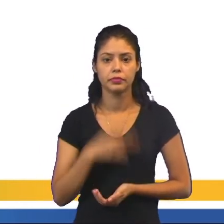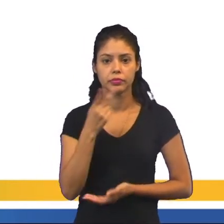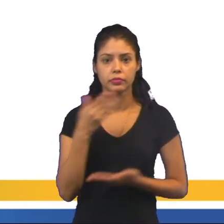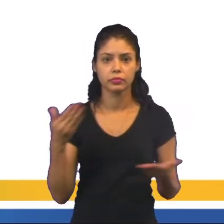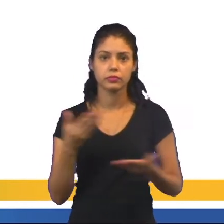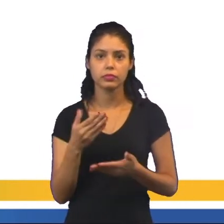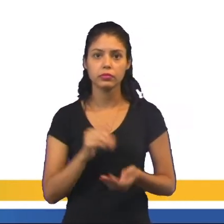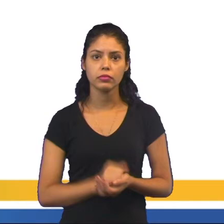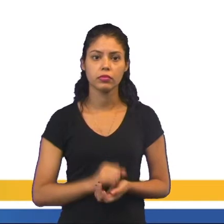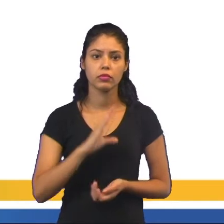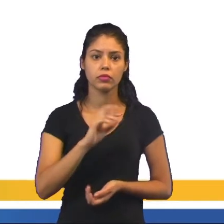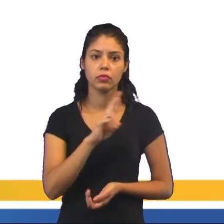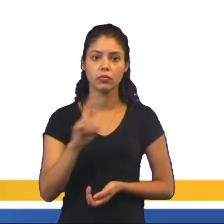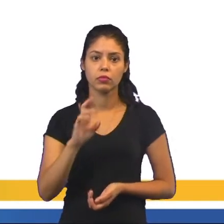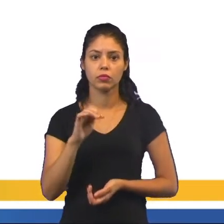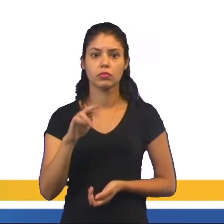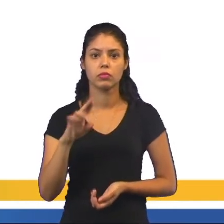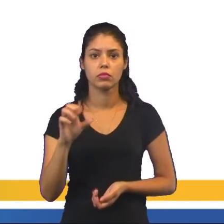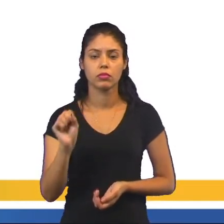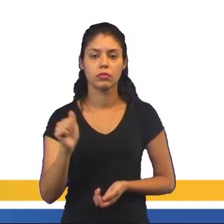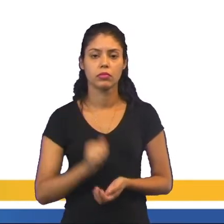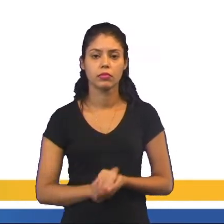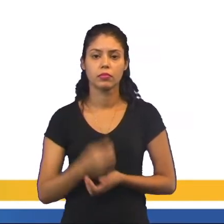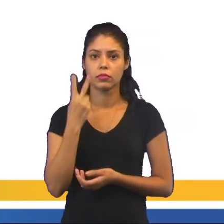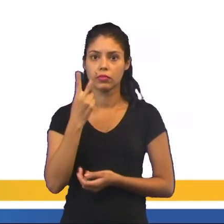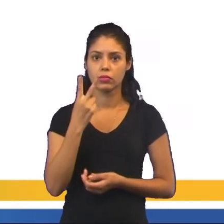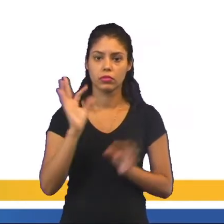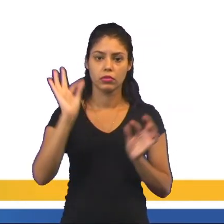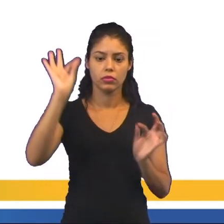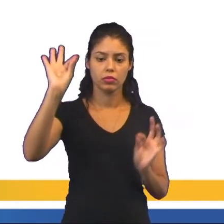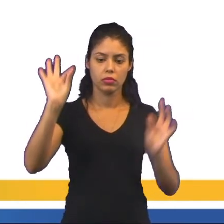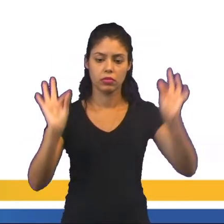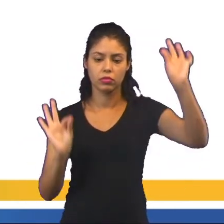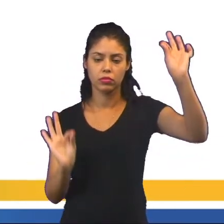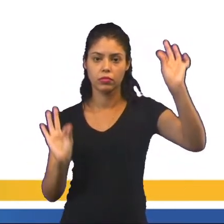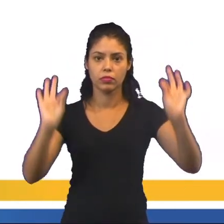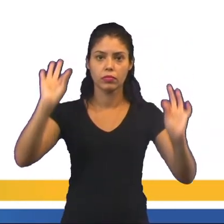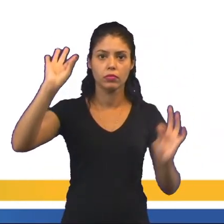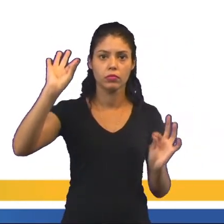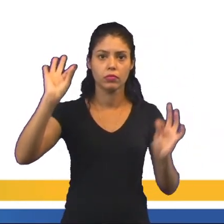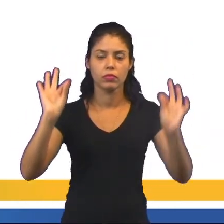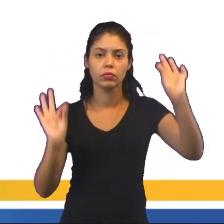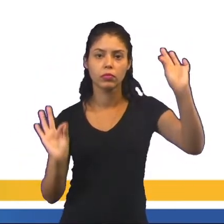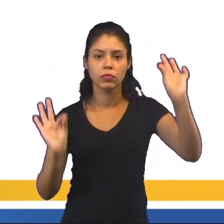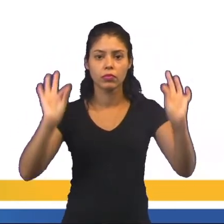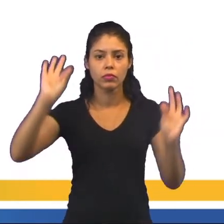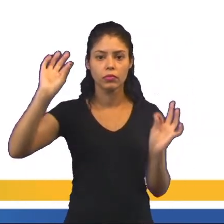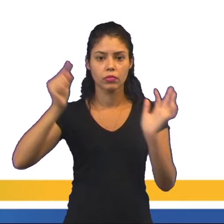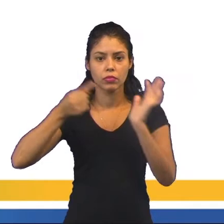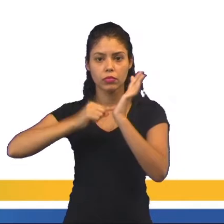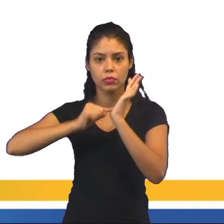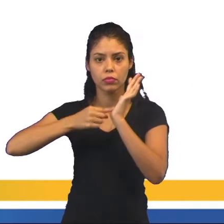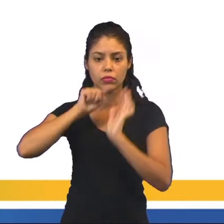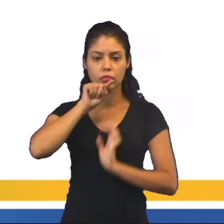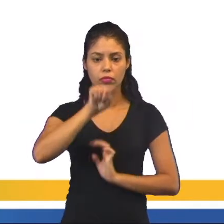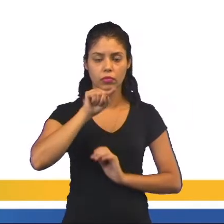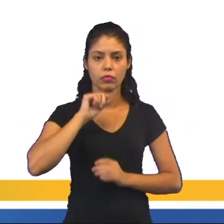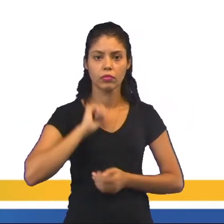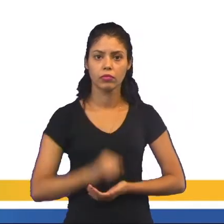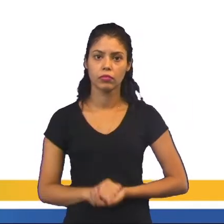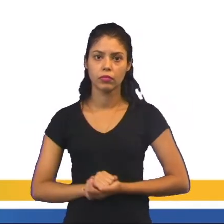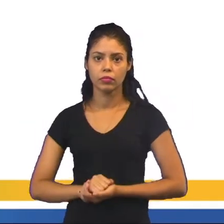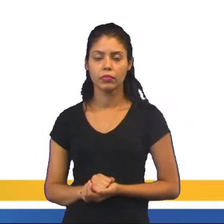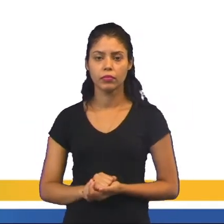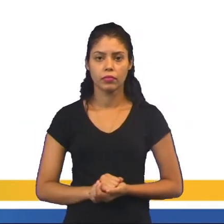Falando agora de retas concorrentes, são 2 retas que se encontram em determinado ponto,